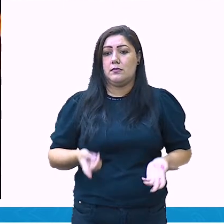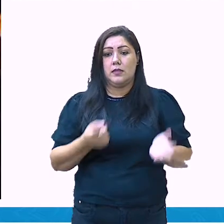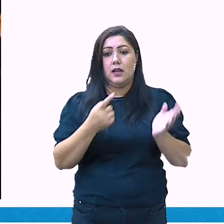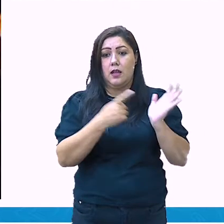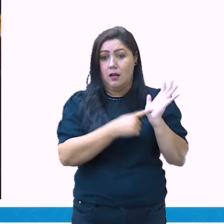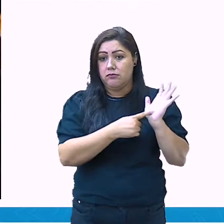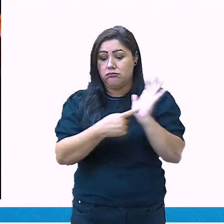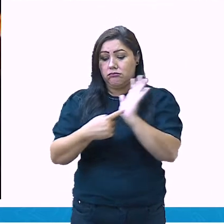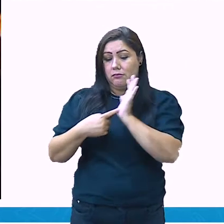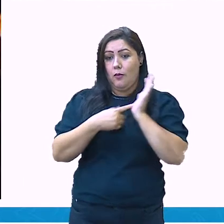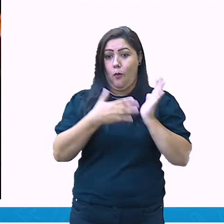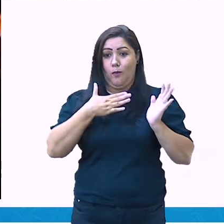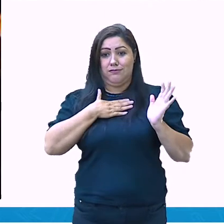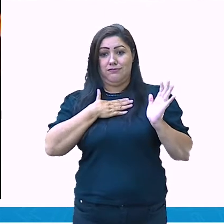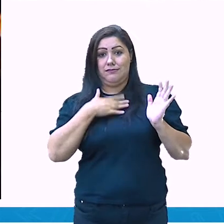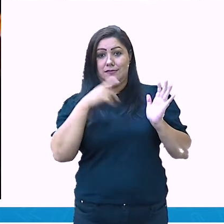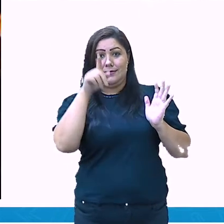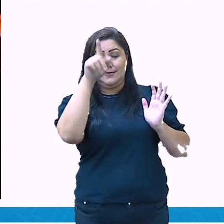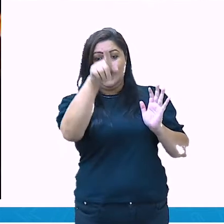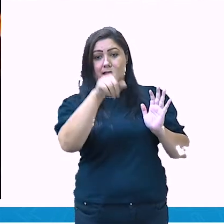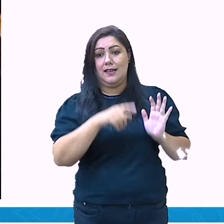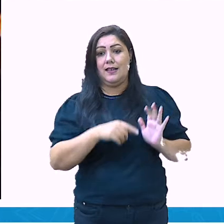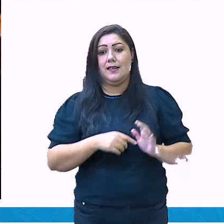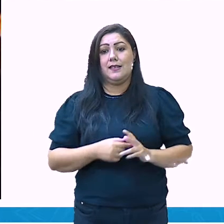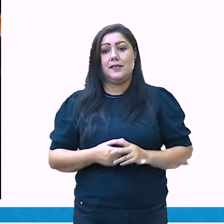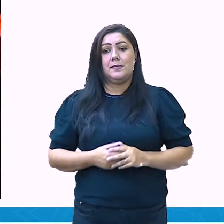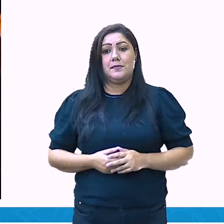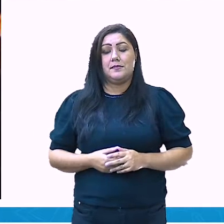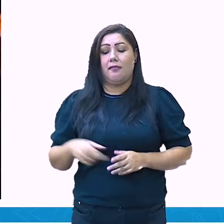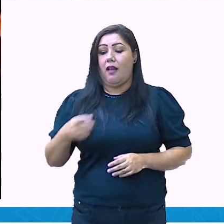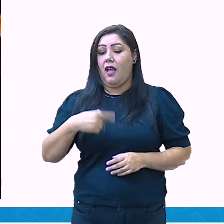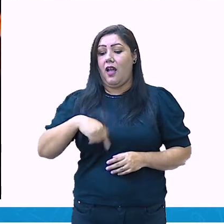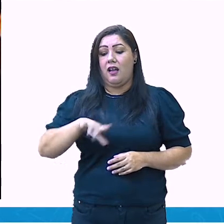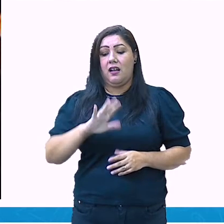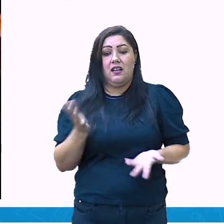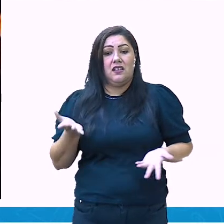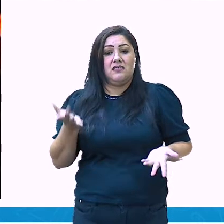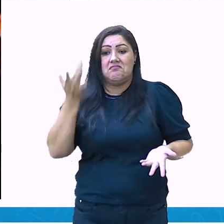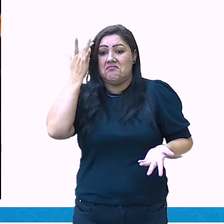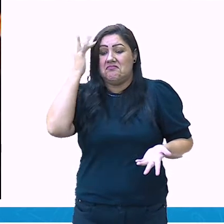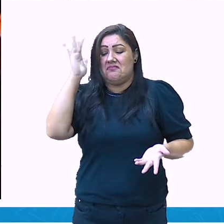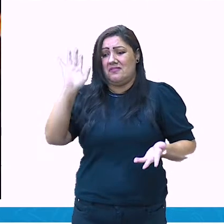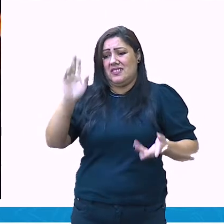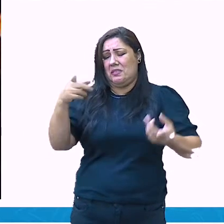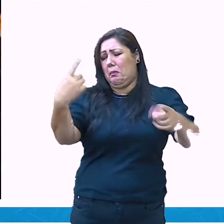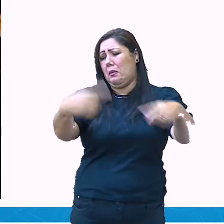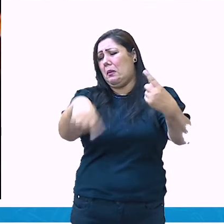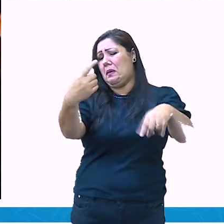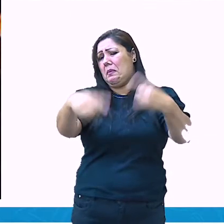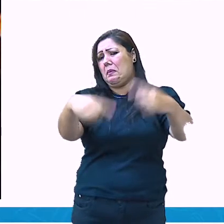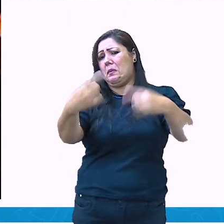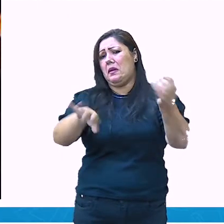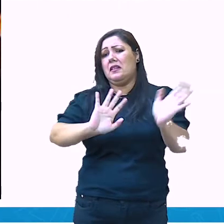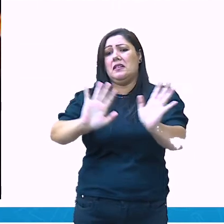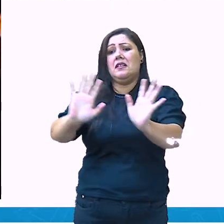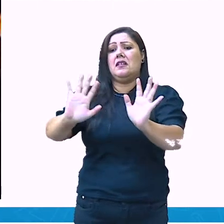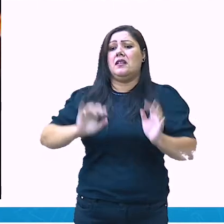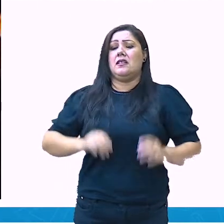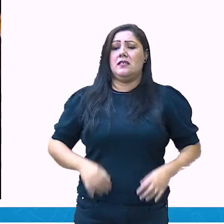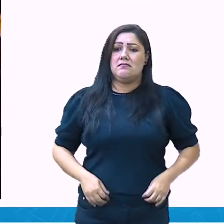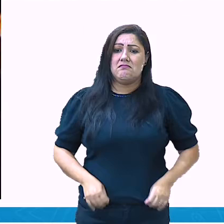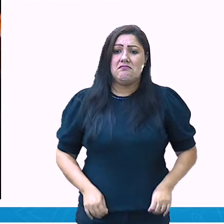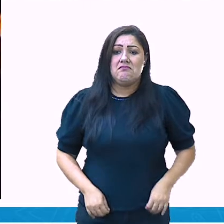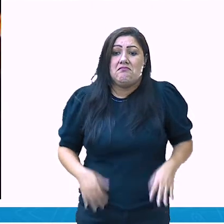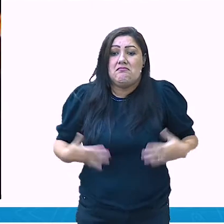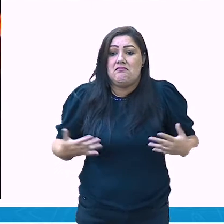para nos representar, nós ficamos à margem dos debates políticos e eles